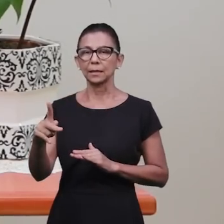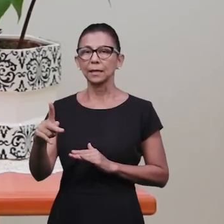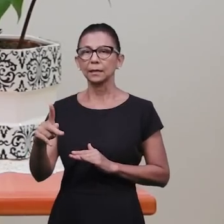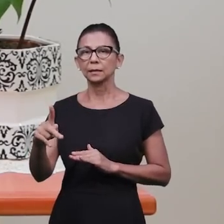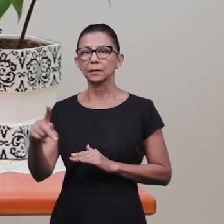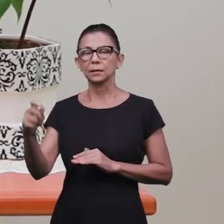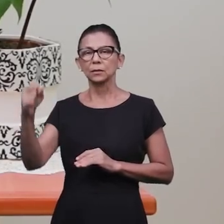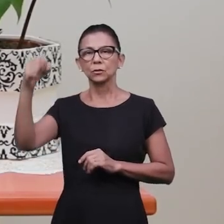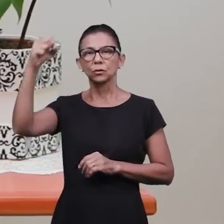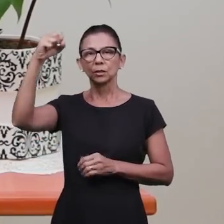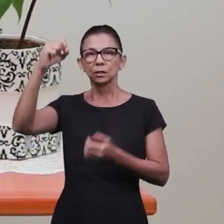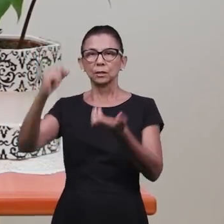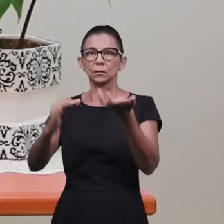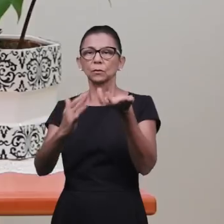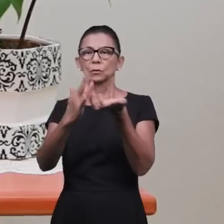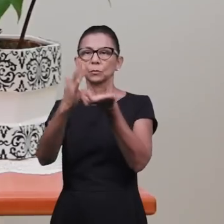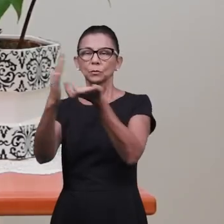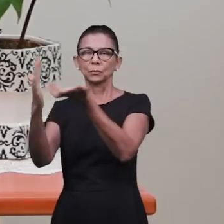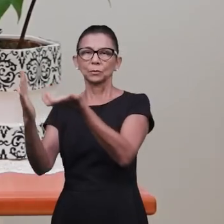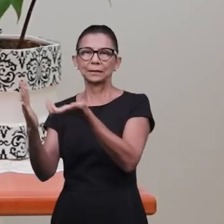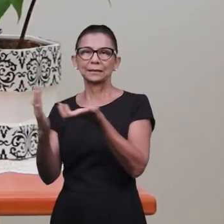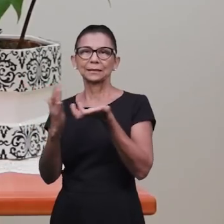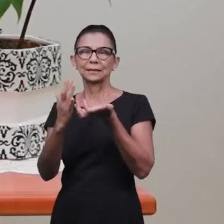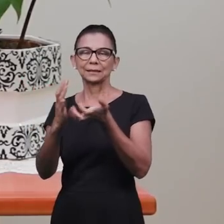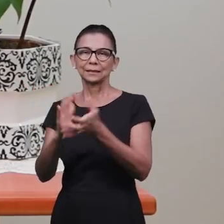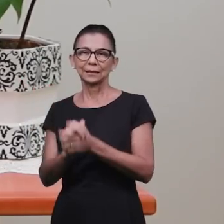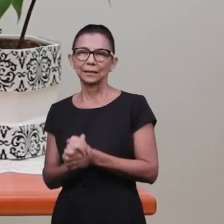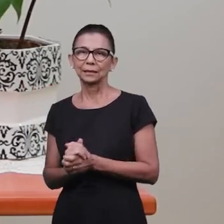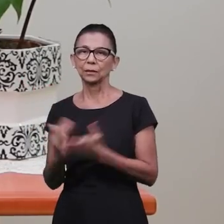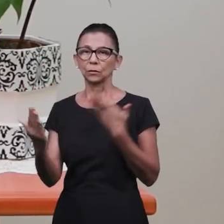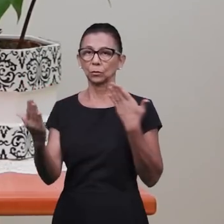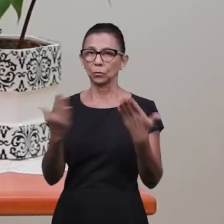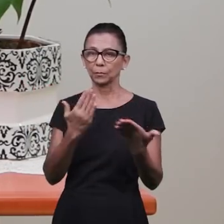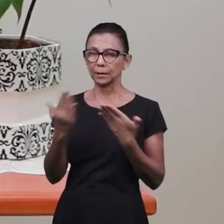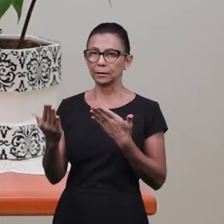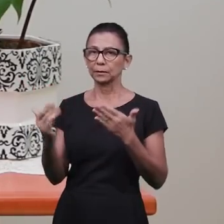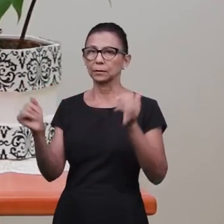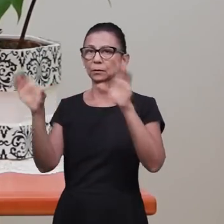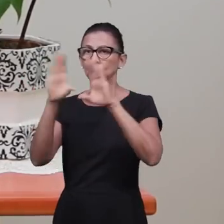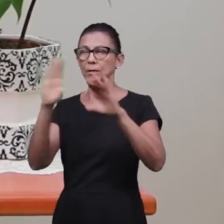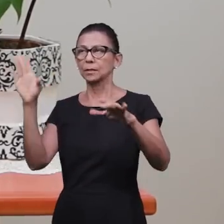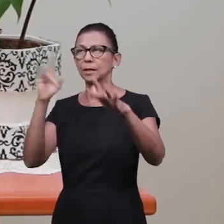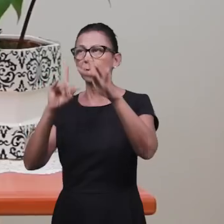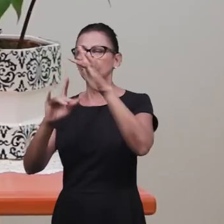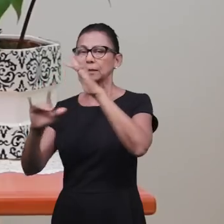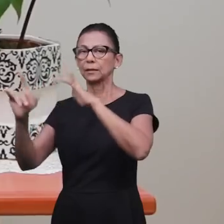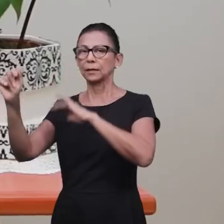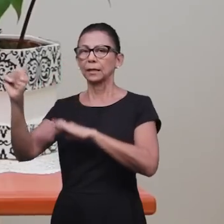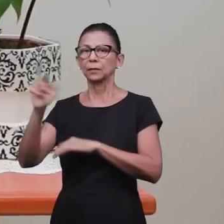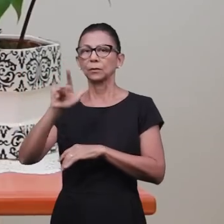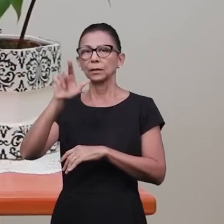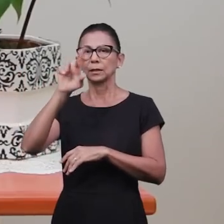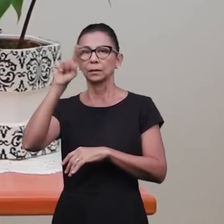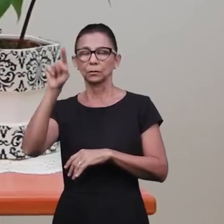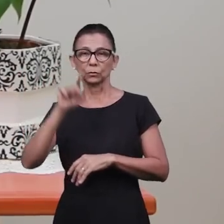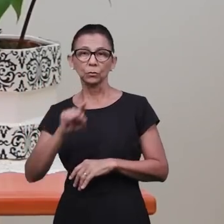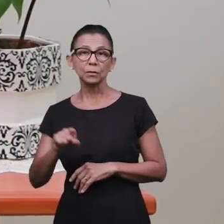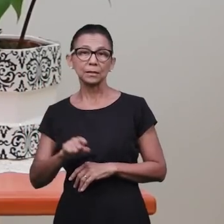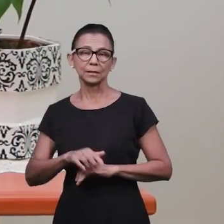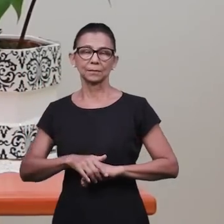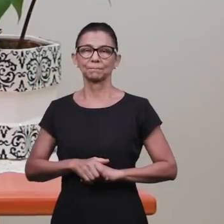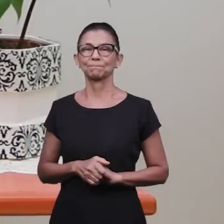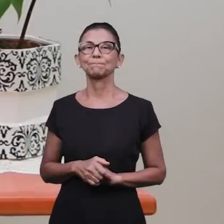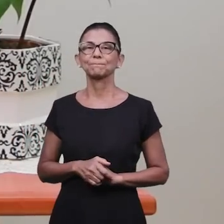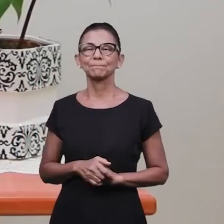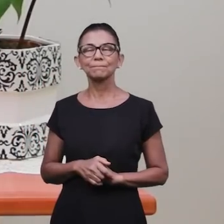Jesus, ele é luz. A eternidade é luz. Louvado seja o nome do Senhor.